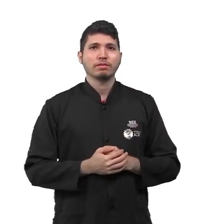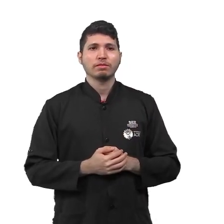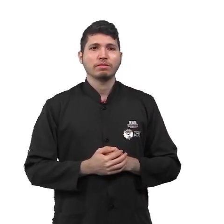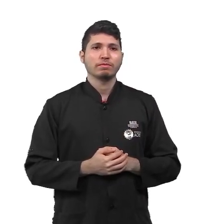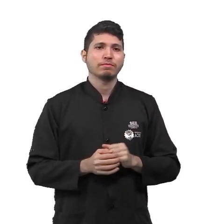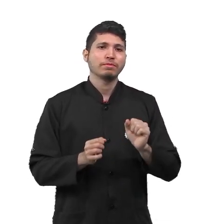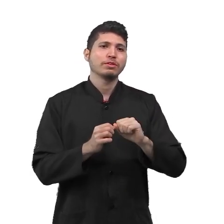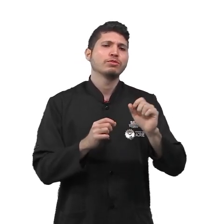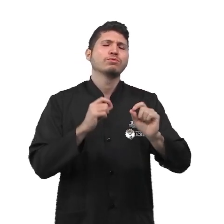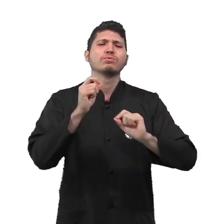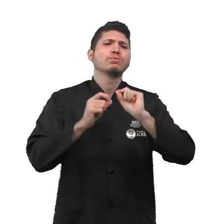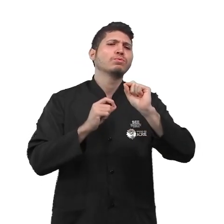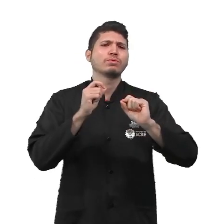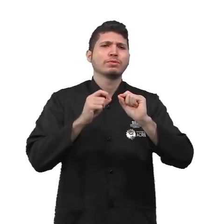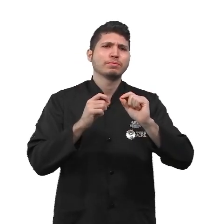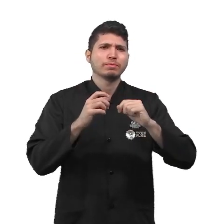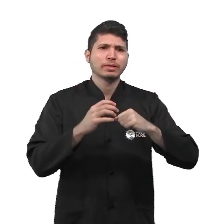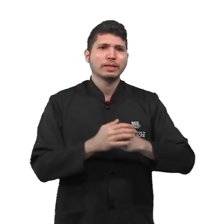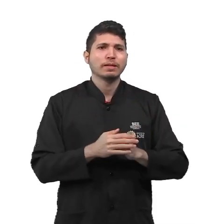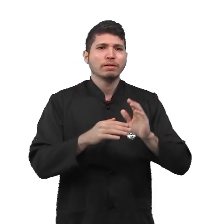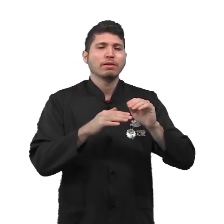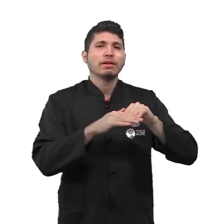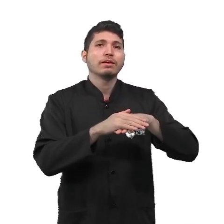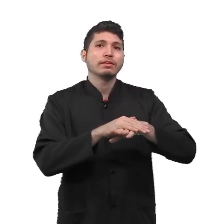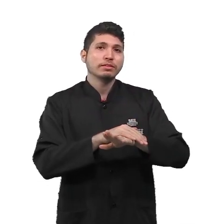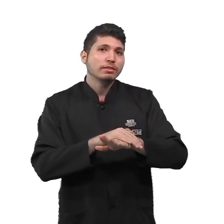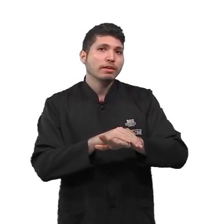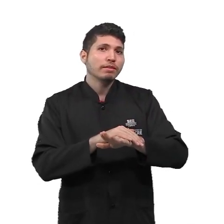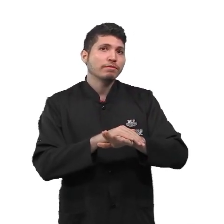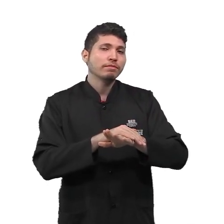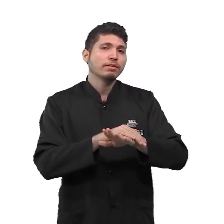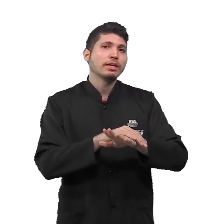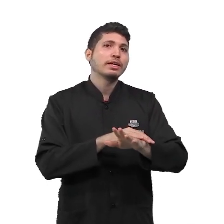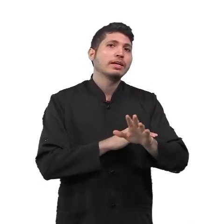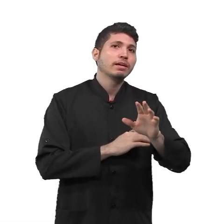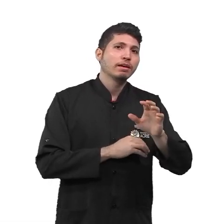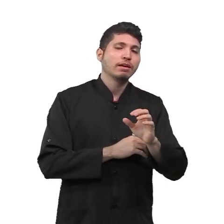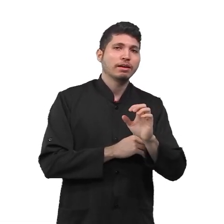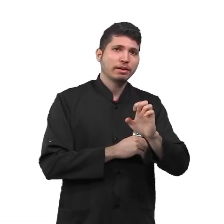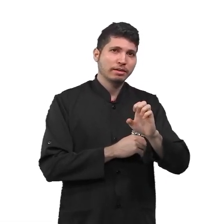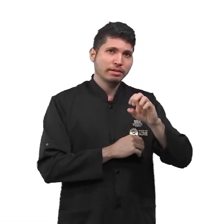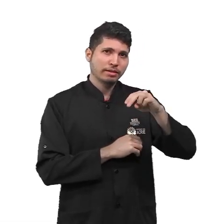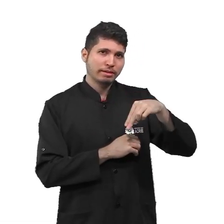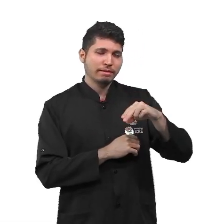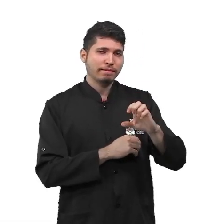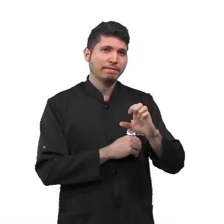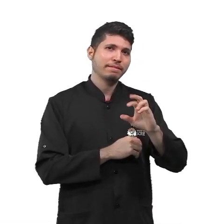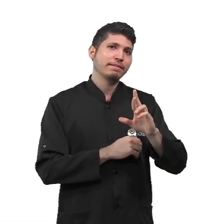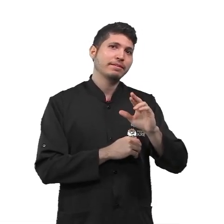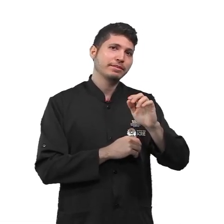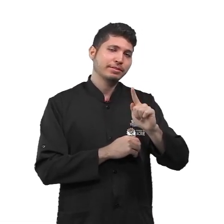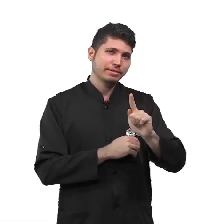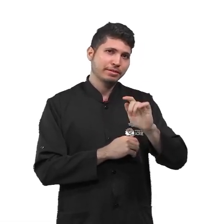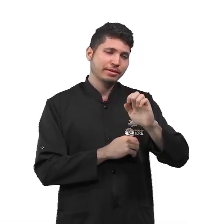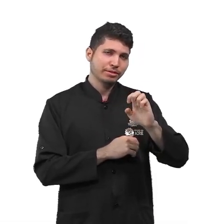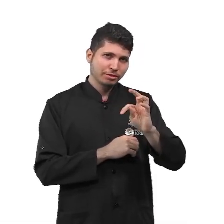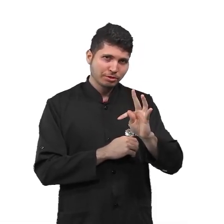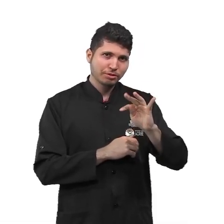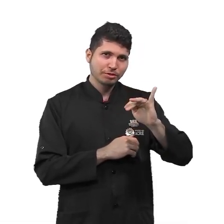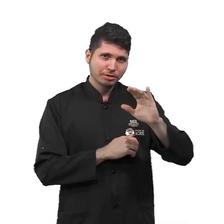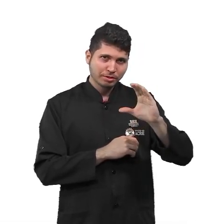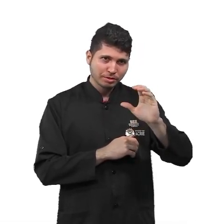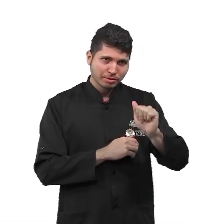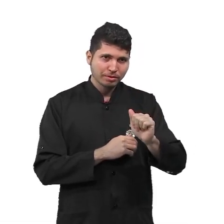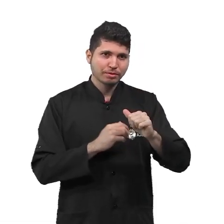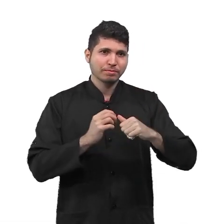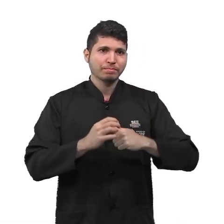de reserva energética, né? Então, ele vai criar ali o amido, né, para as plantas e o glicogênio ali